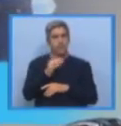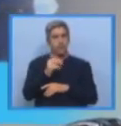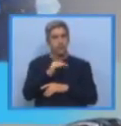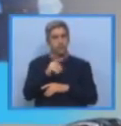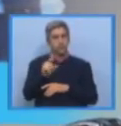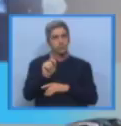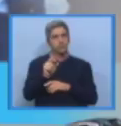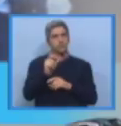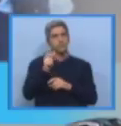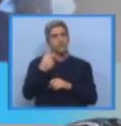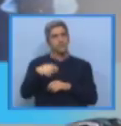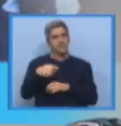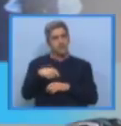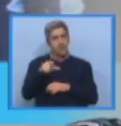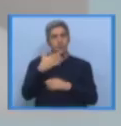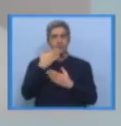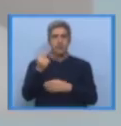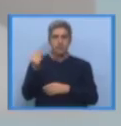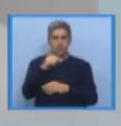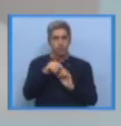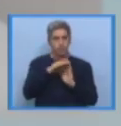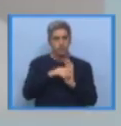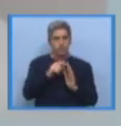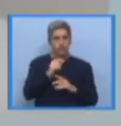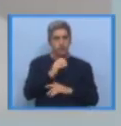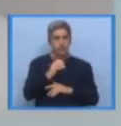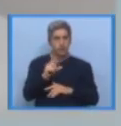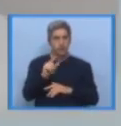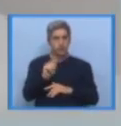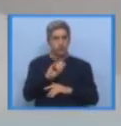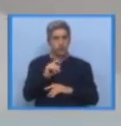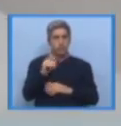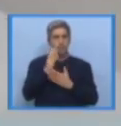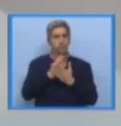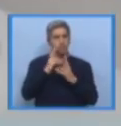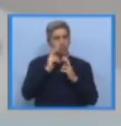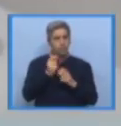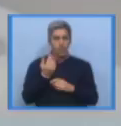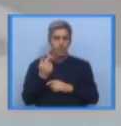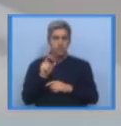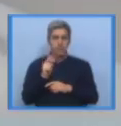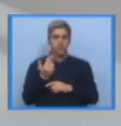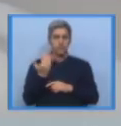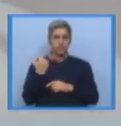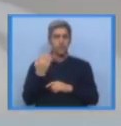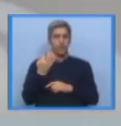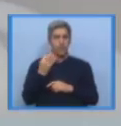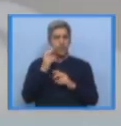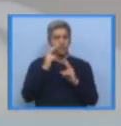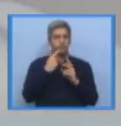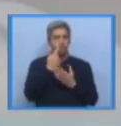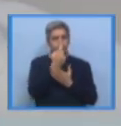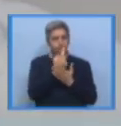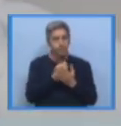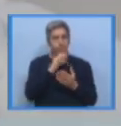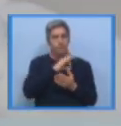Obrigado por estar aqui no programa Eclésia. Este foi um estudo recente do mês passado, em que inquiriram